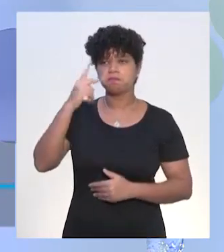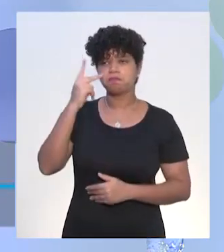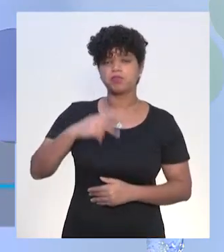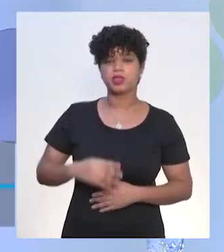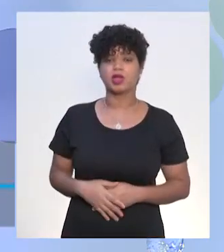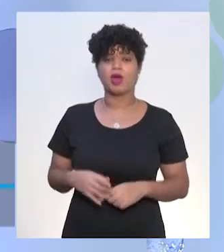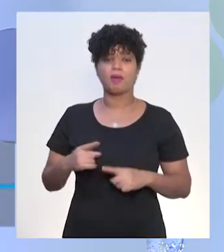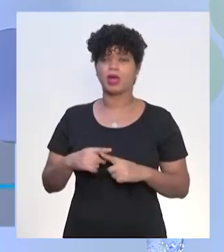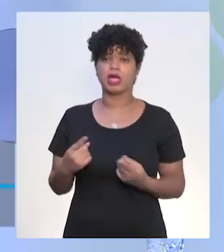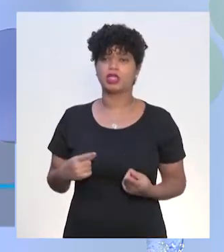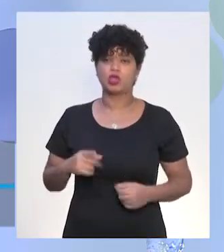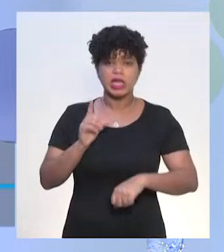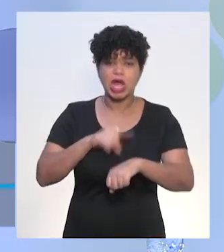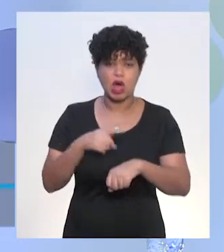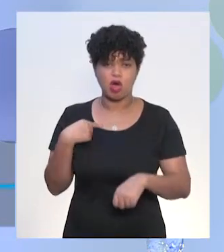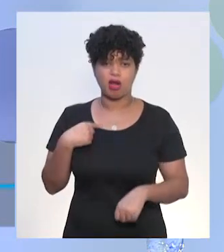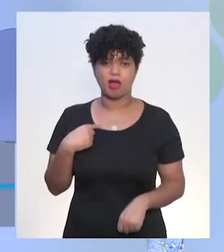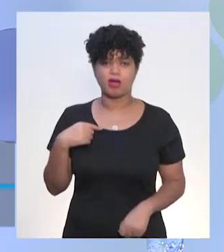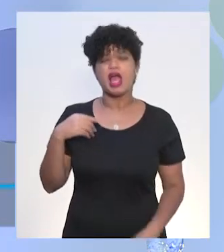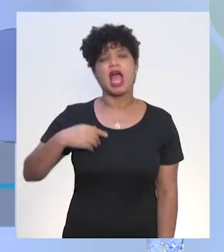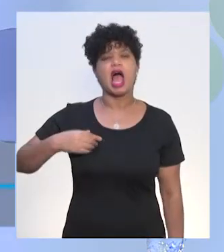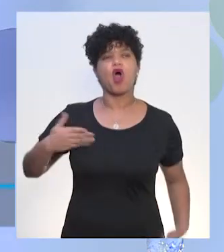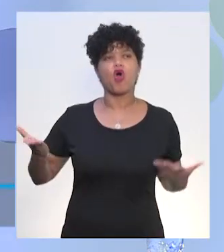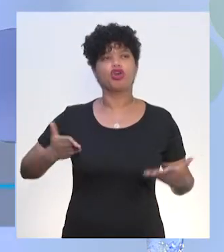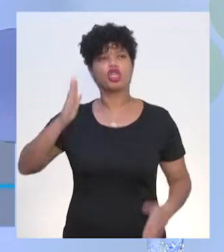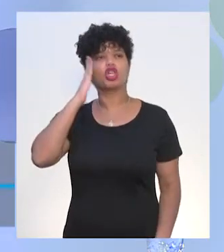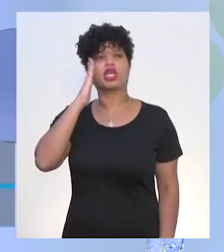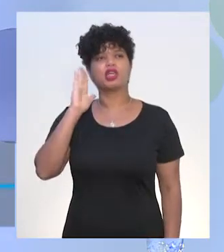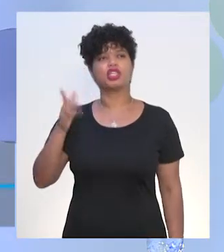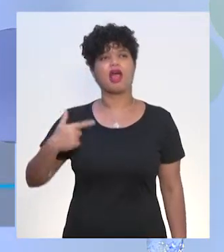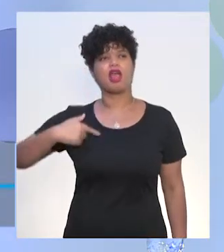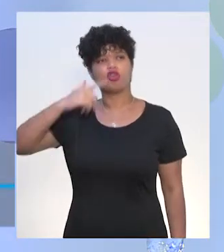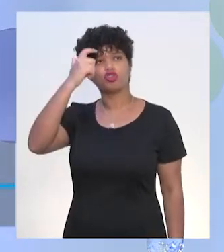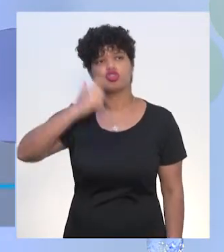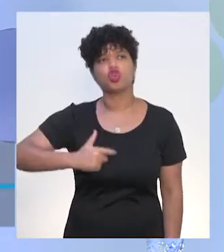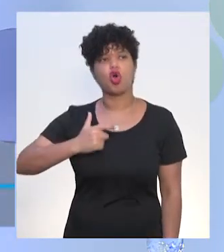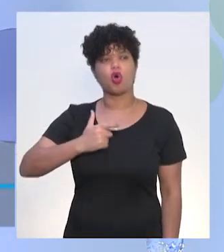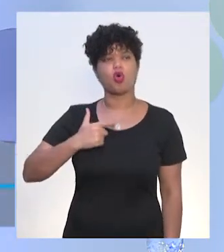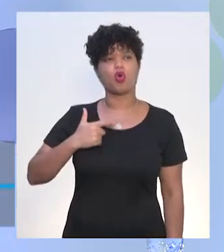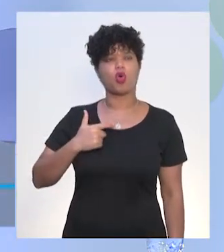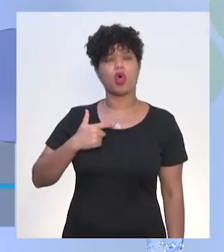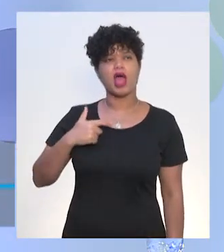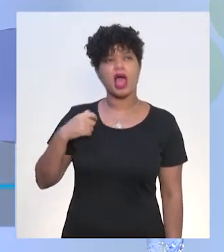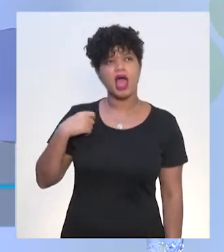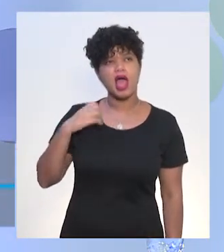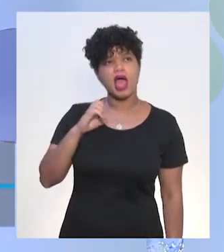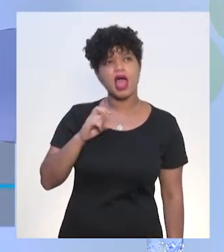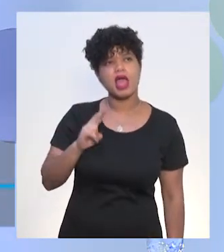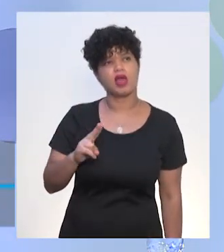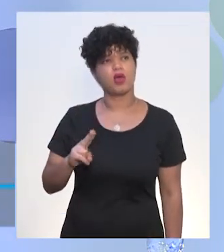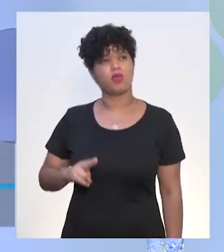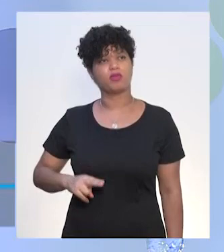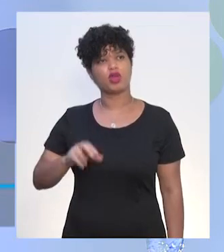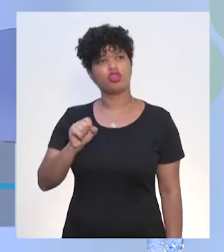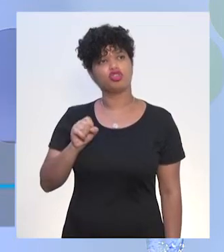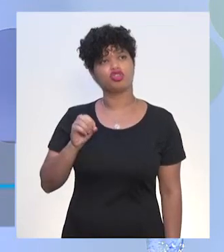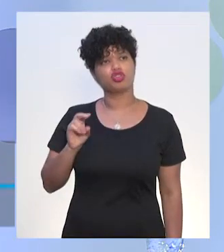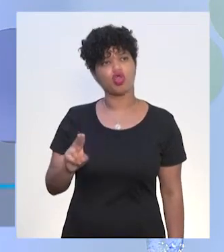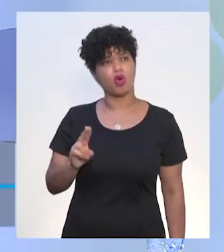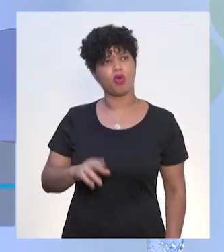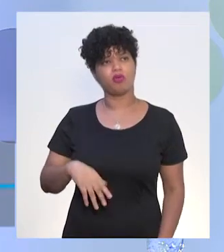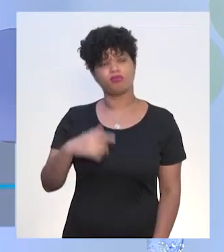falar a Luana é tal né e no processo de mudança no processo temporal mesmo então a gente vai se descobrindo